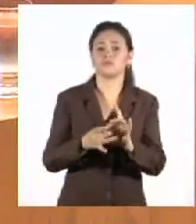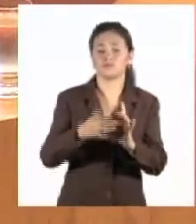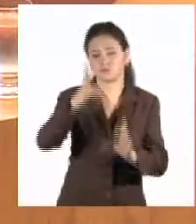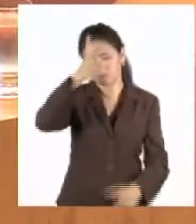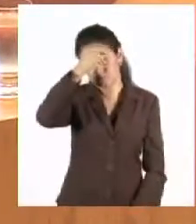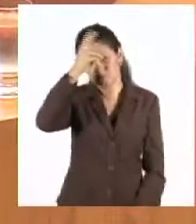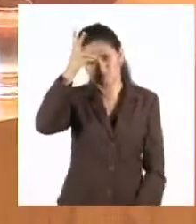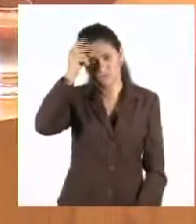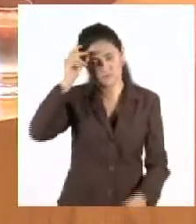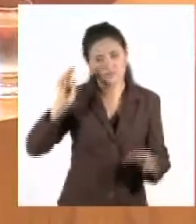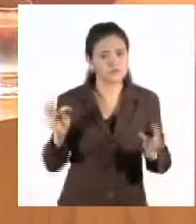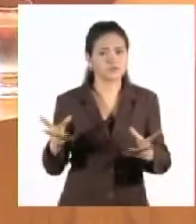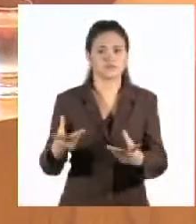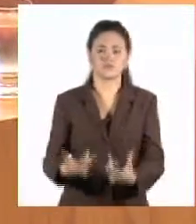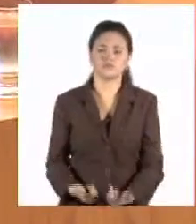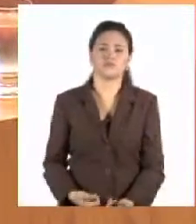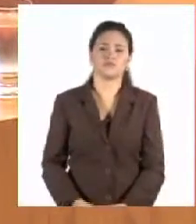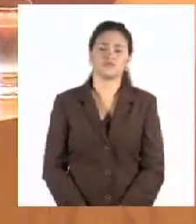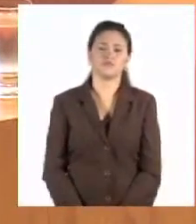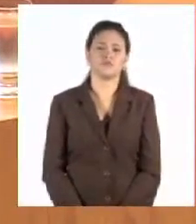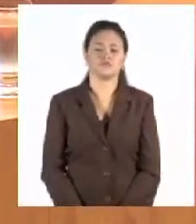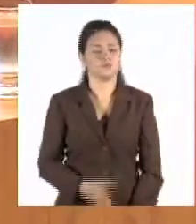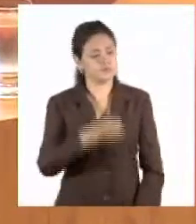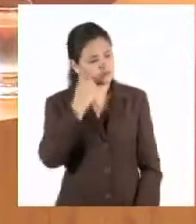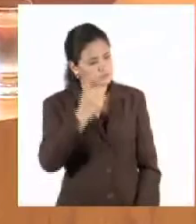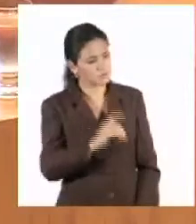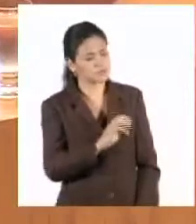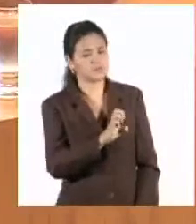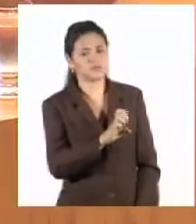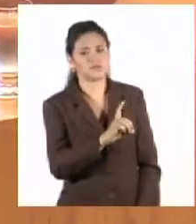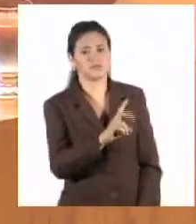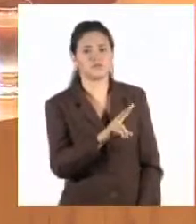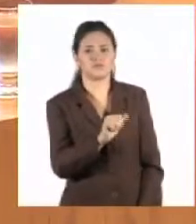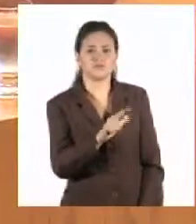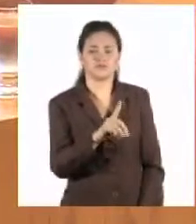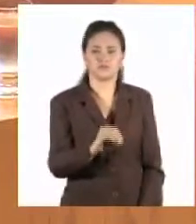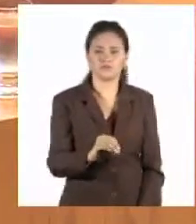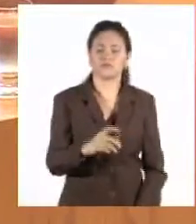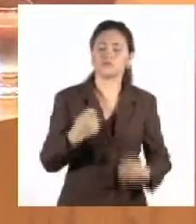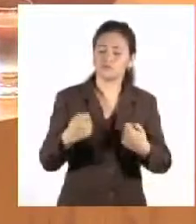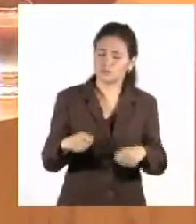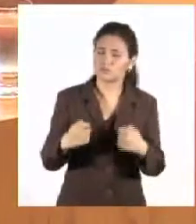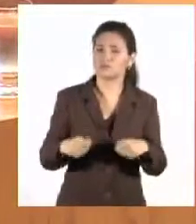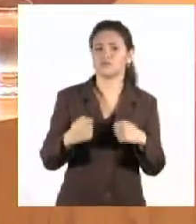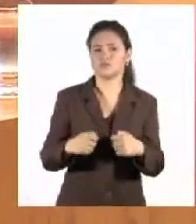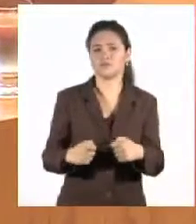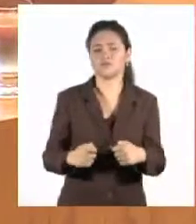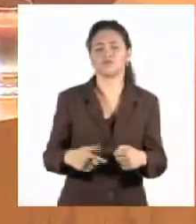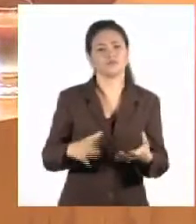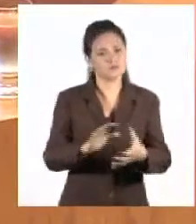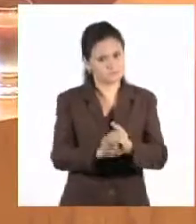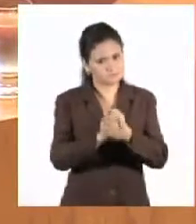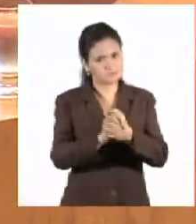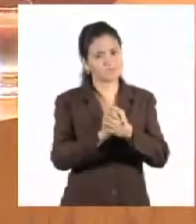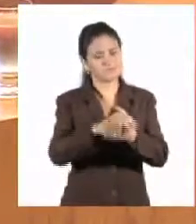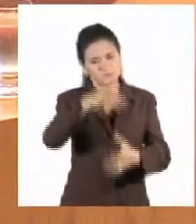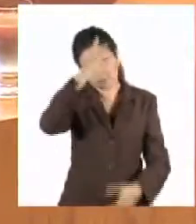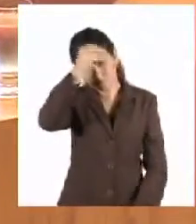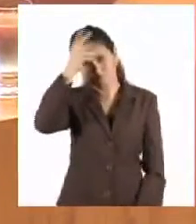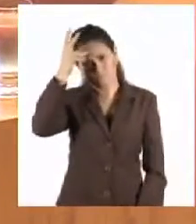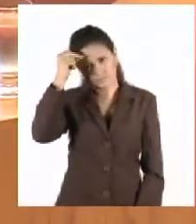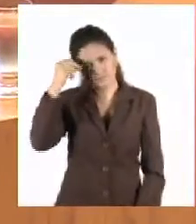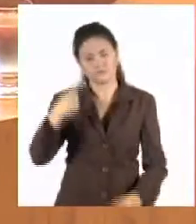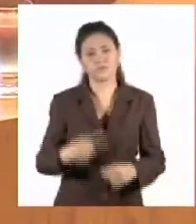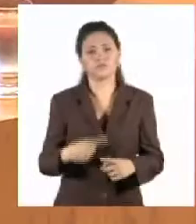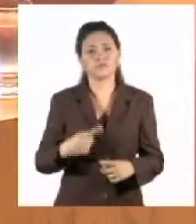envolvidos. Deputado Edivaldo Holanda, é preciso, né? E essa é a condição, eu aqui quero parabenizar o nosso prefeito, porque ele tem